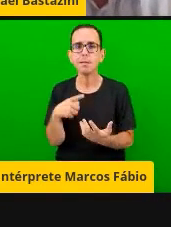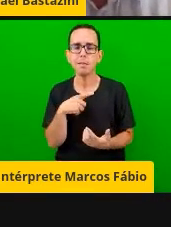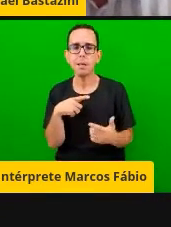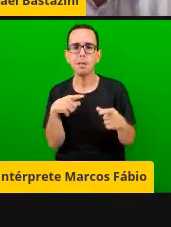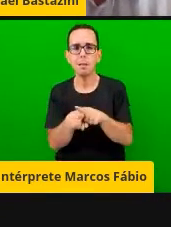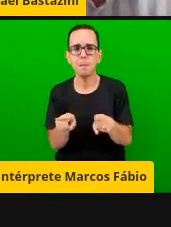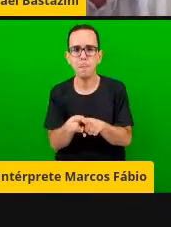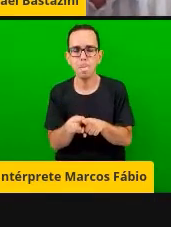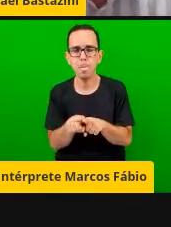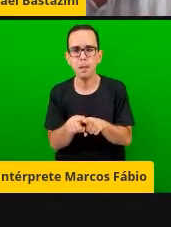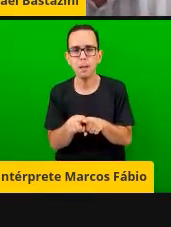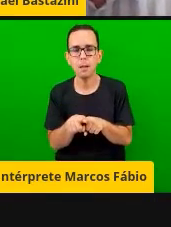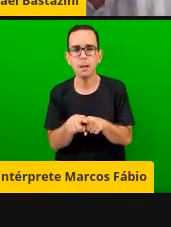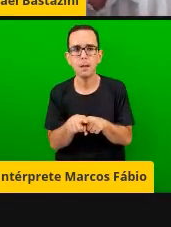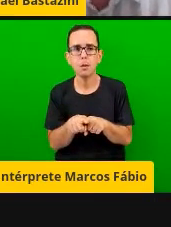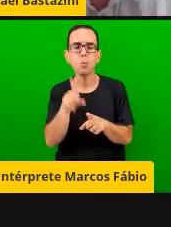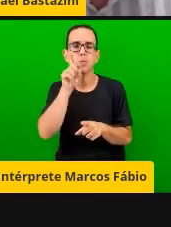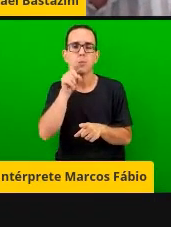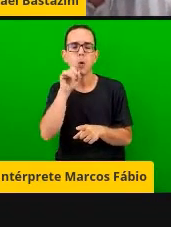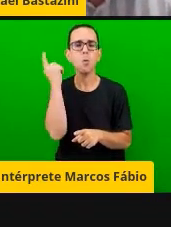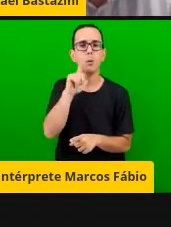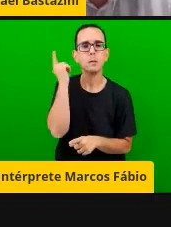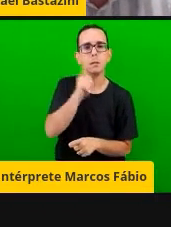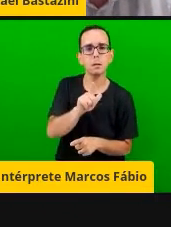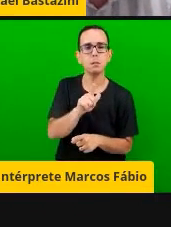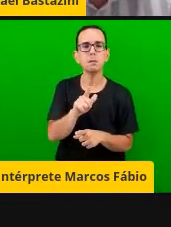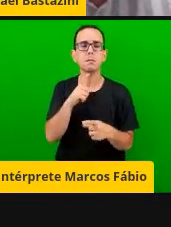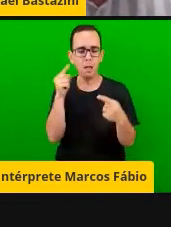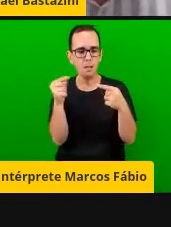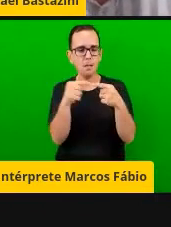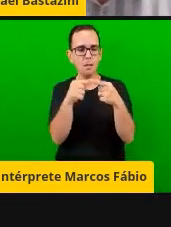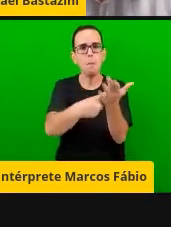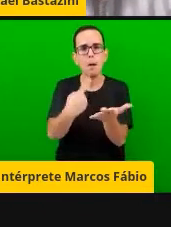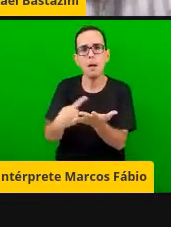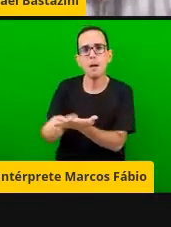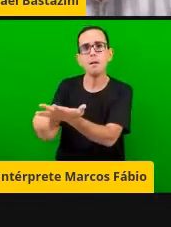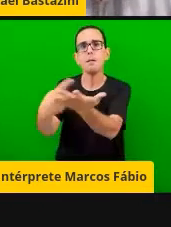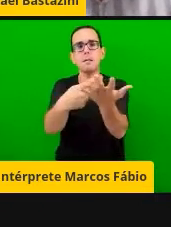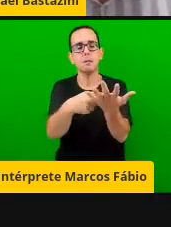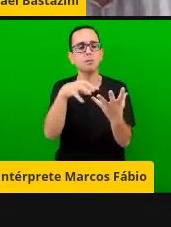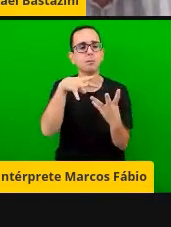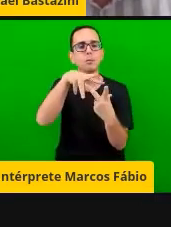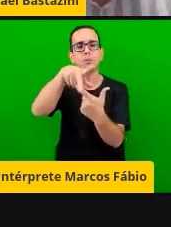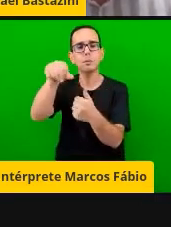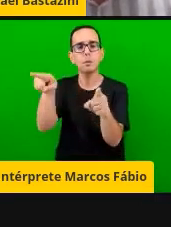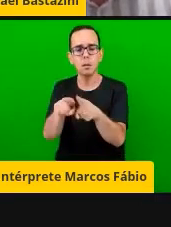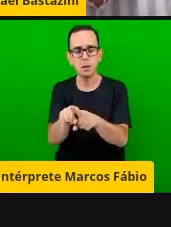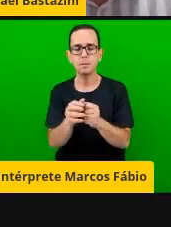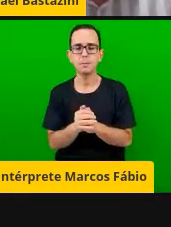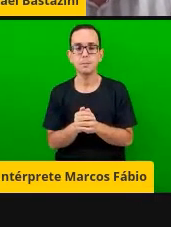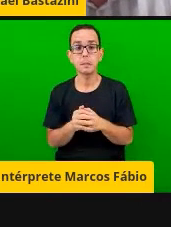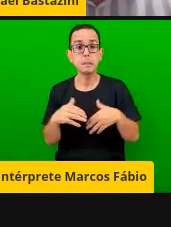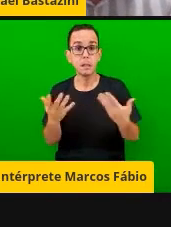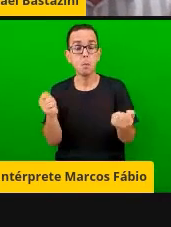os Estados Unidos ele conseguiu construir acordos com mais de 130 países de apoio militar recíproco. Então, aí, como exemplo, a gente pode